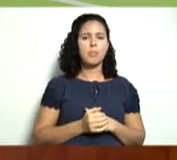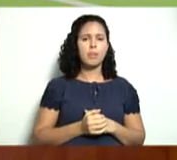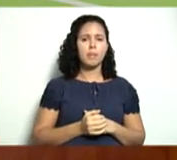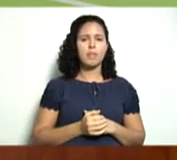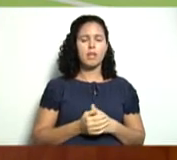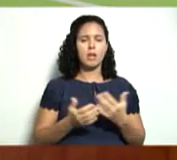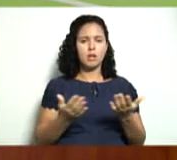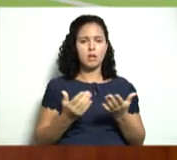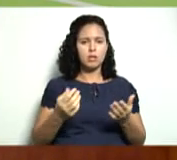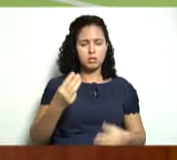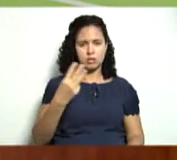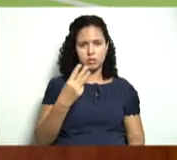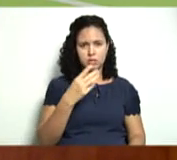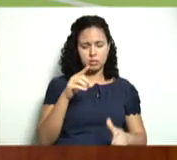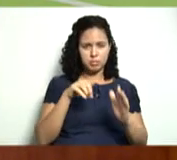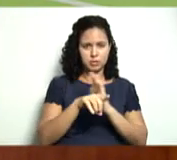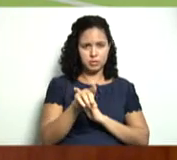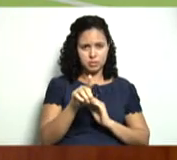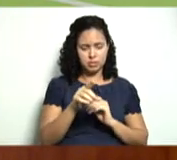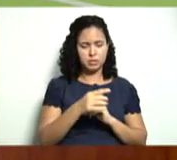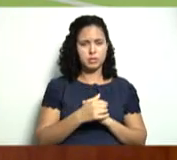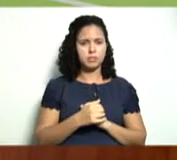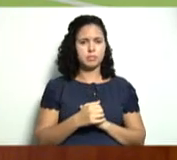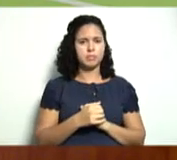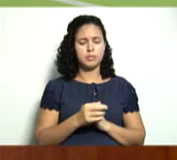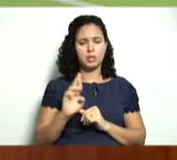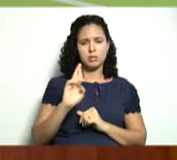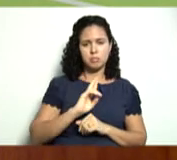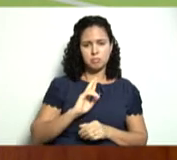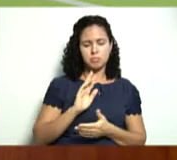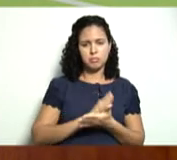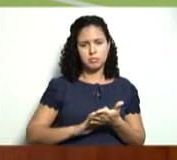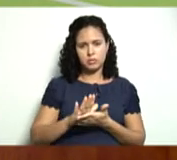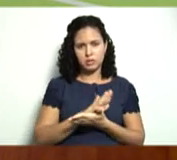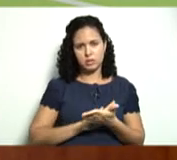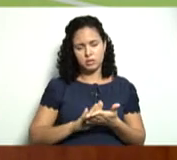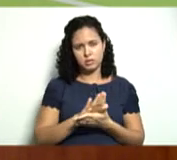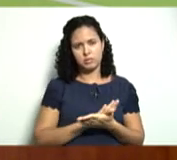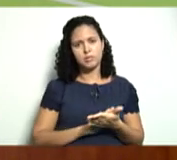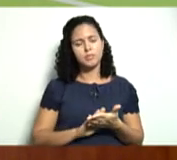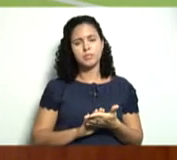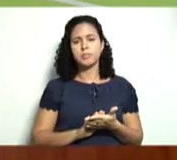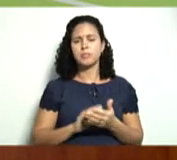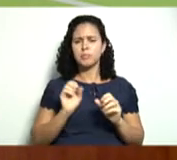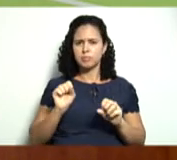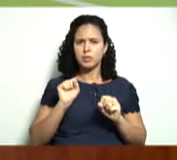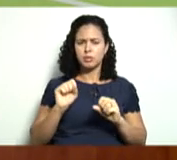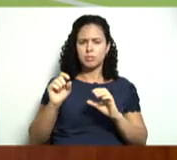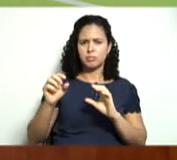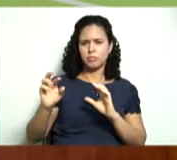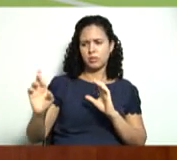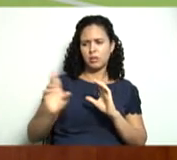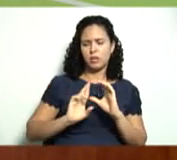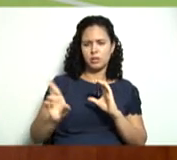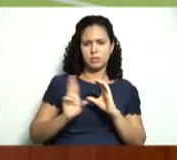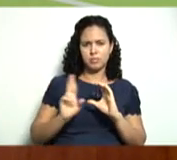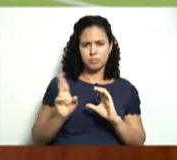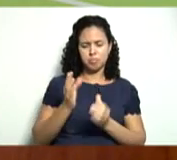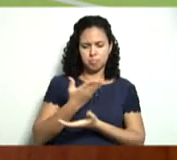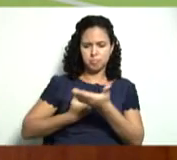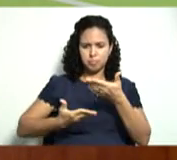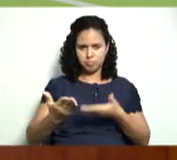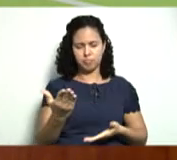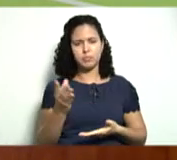para a terceira pergunta e até agora a gente não tem nenhuma resposta aqui no chat da terceira pergunta participe por favor faça essa interação com a gente é muito